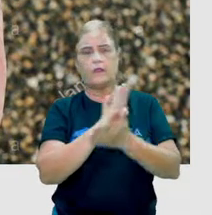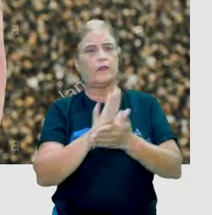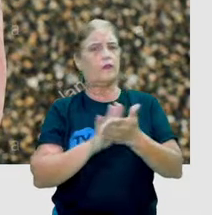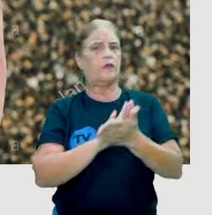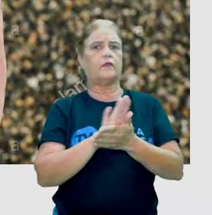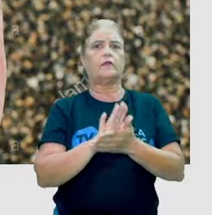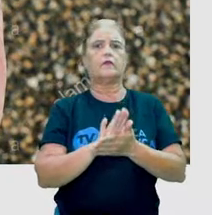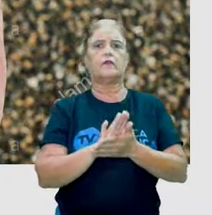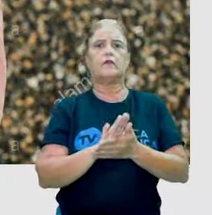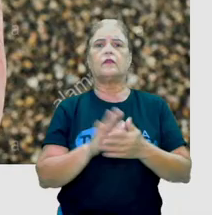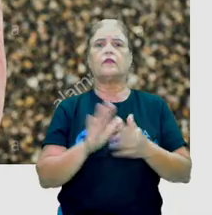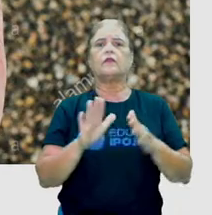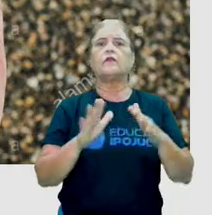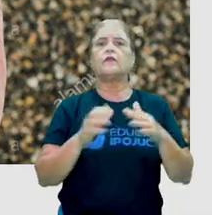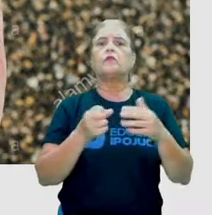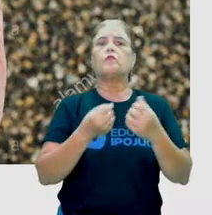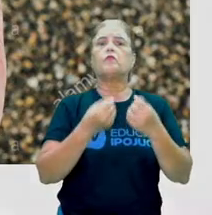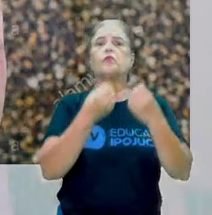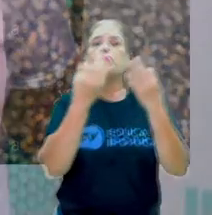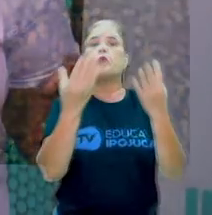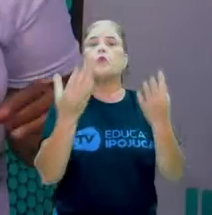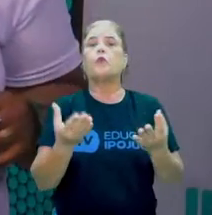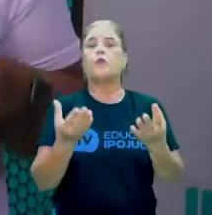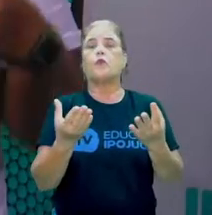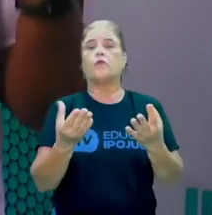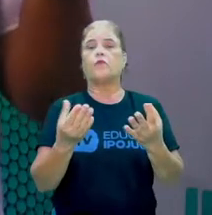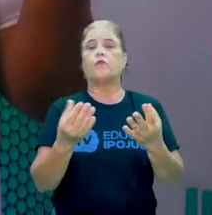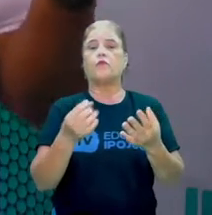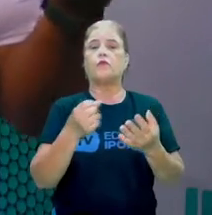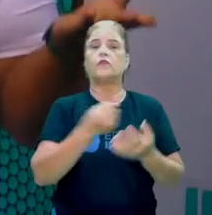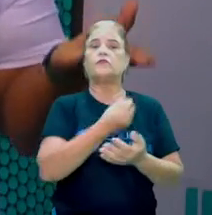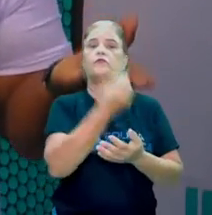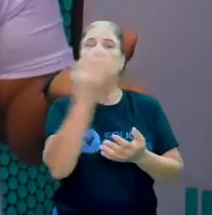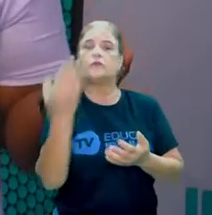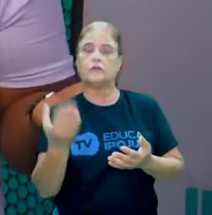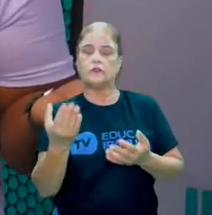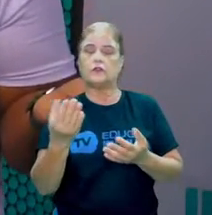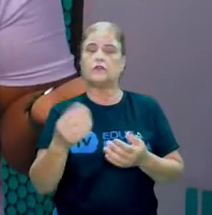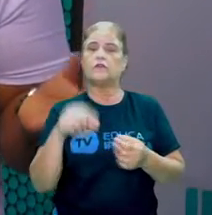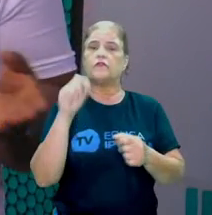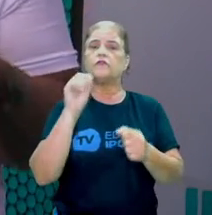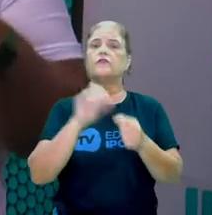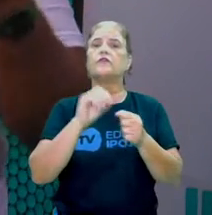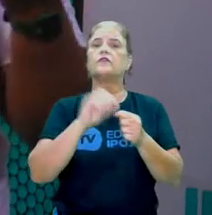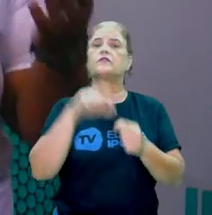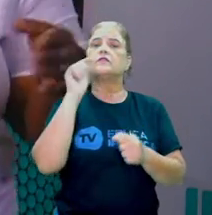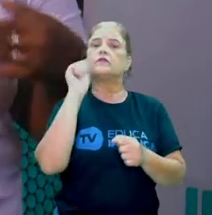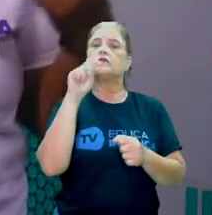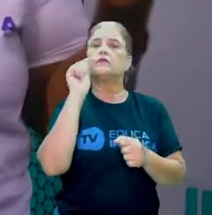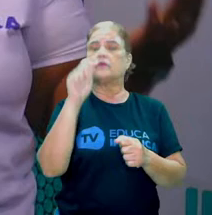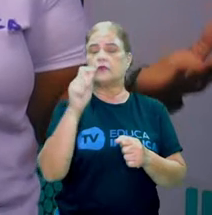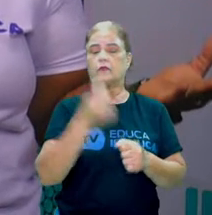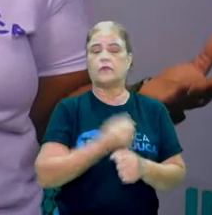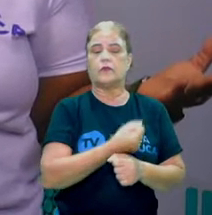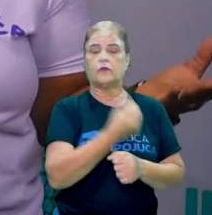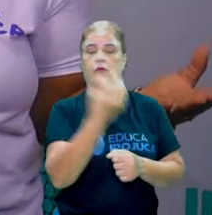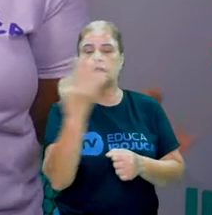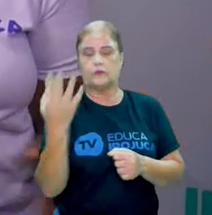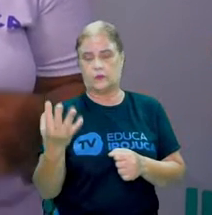de quantitatividade de nenhum numeral. E o que é que eles faziam para poder